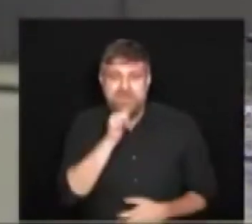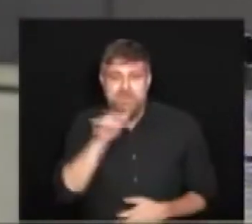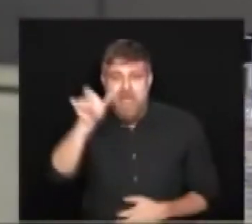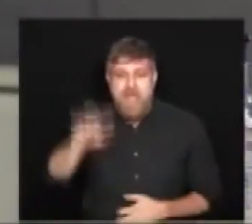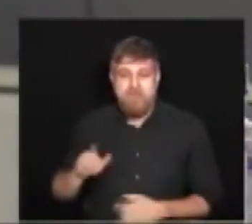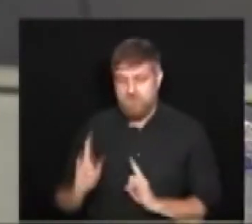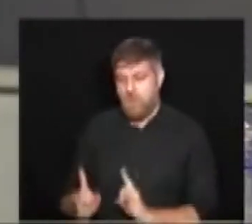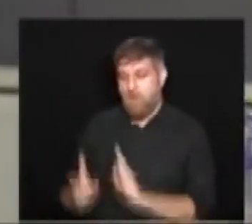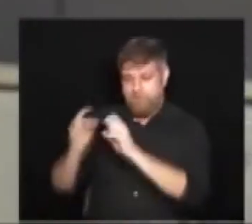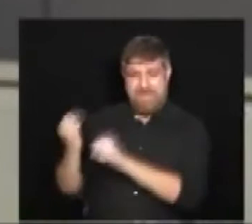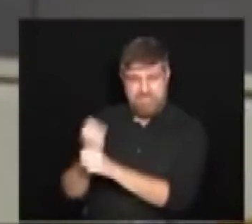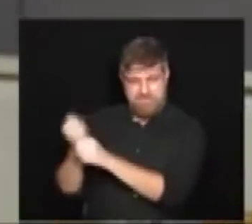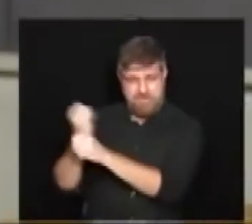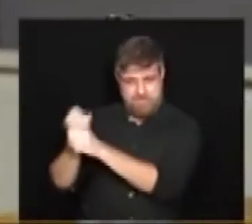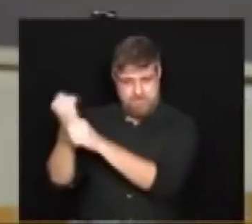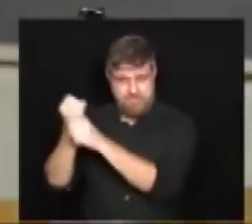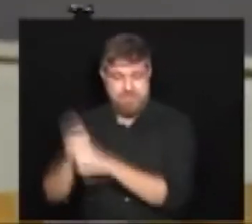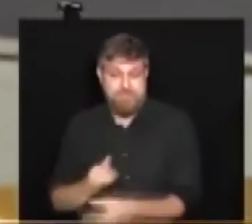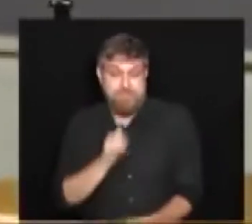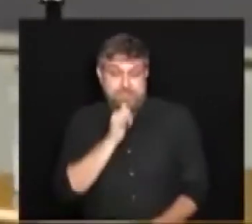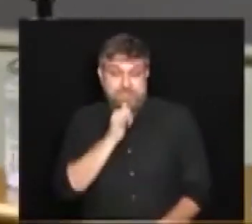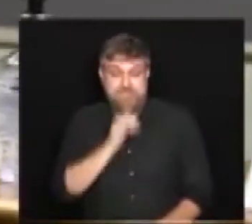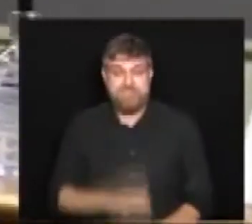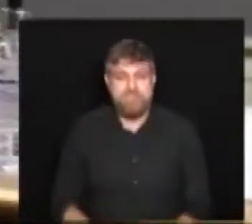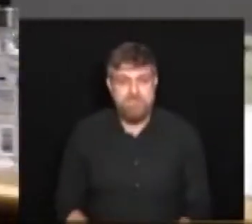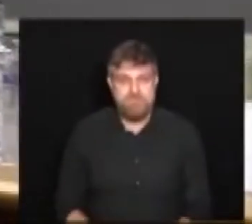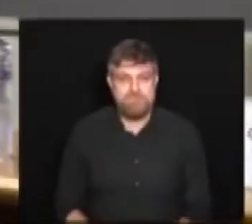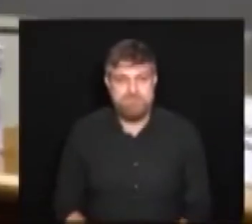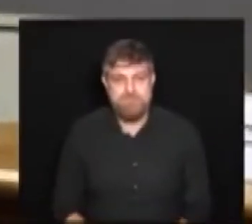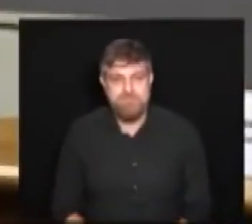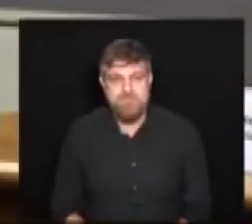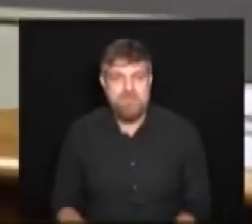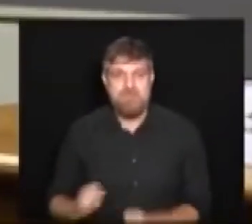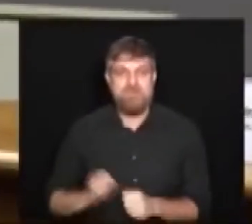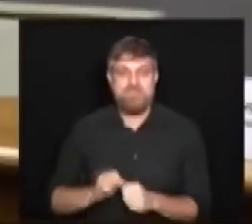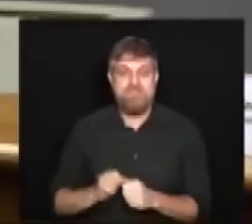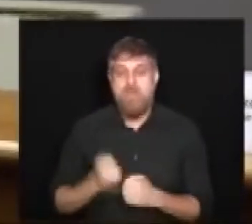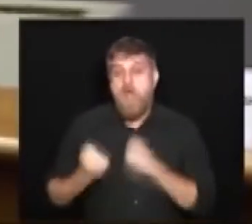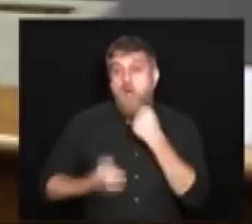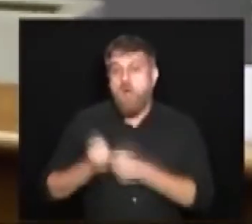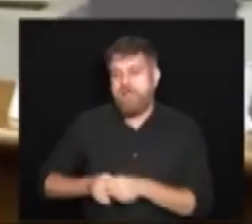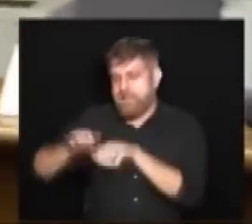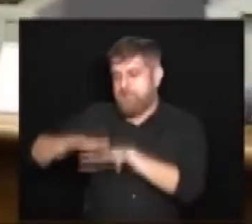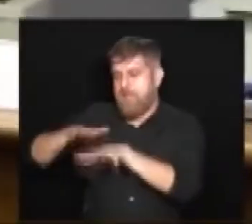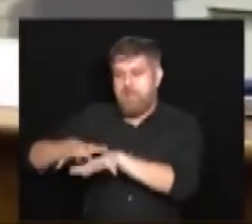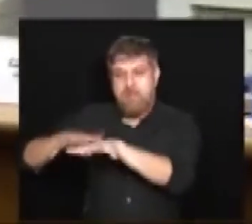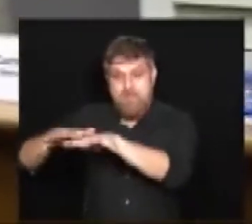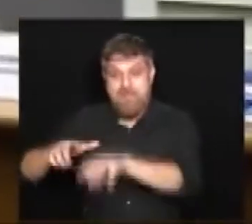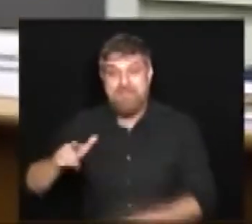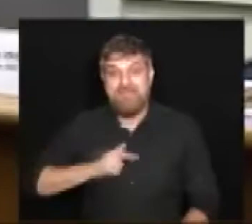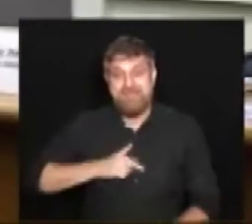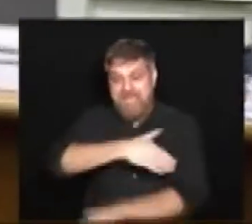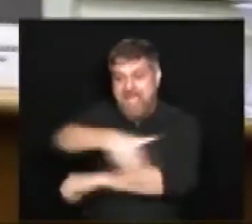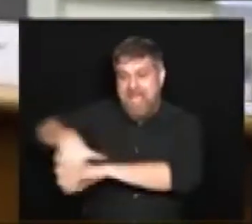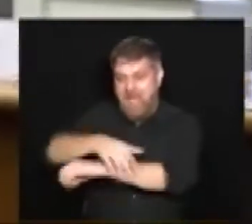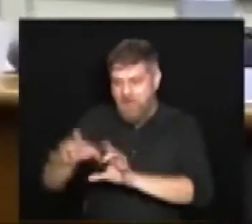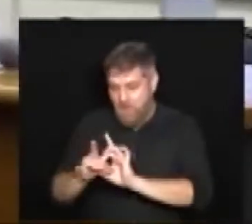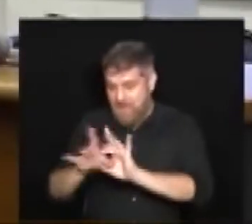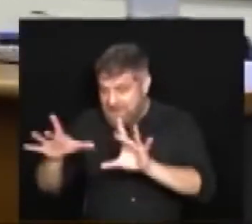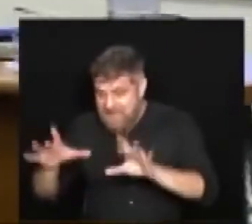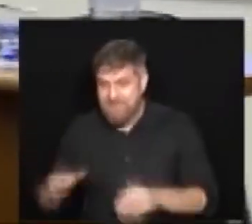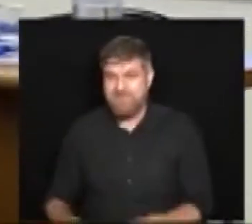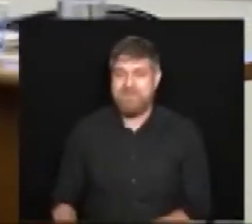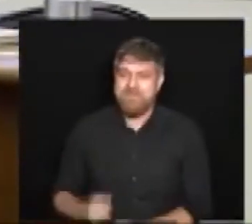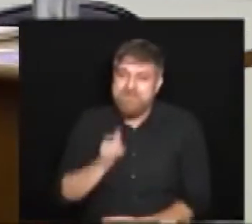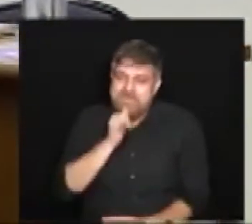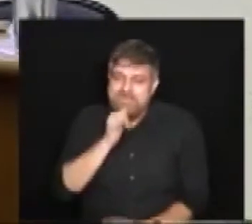Quem vai fazer empreendimento, ou precisa de um serviço, por exemplo, eu vou fazer, promover uma corrida daqui a alguns dias, eu preciso da liberação, eu vou fazer uma